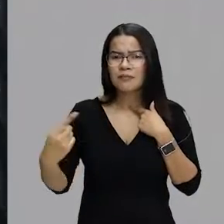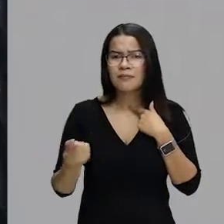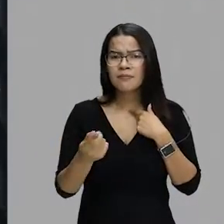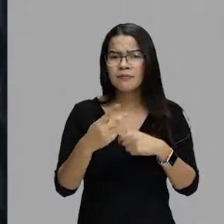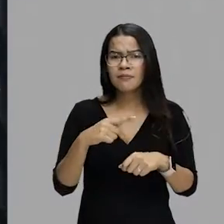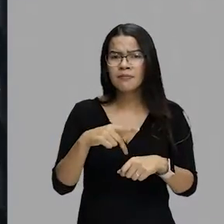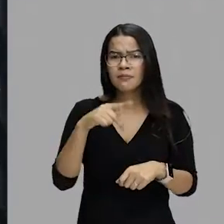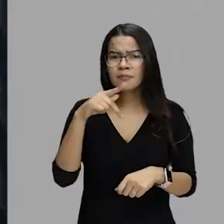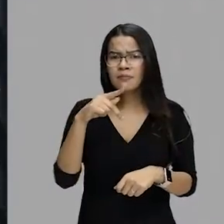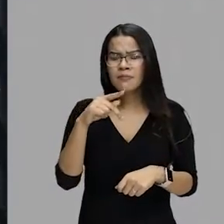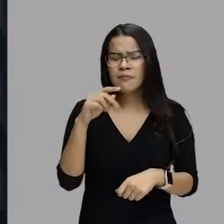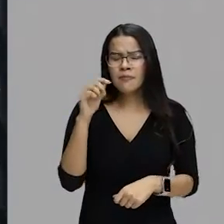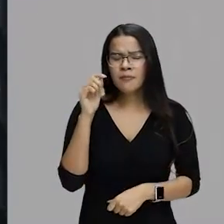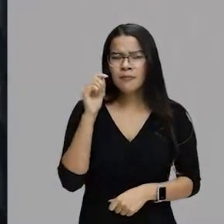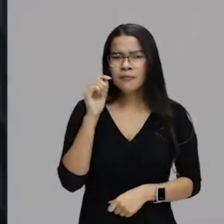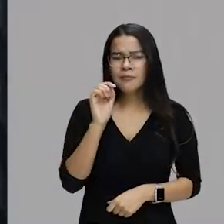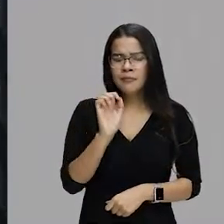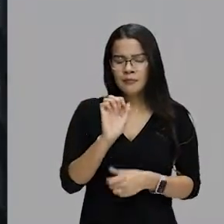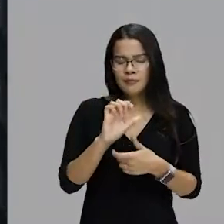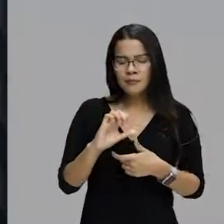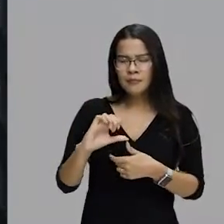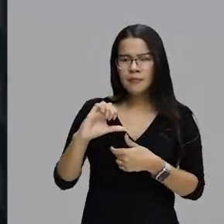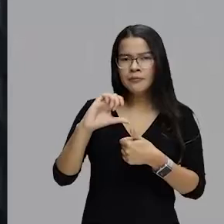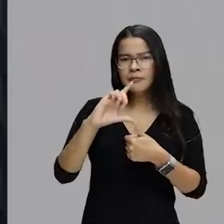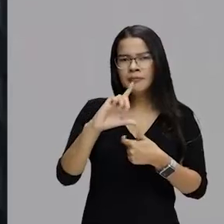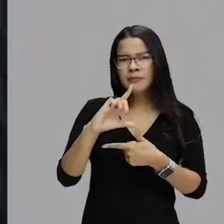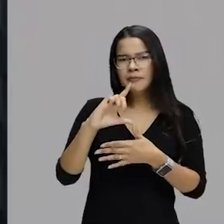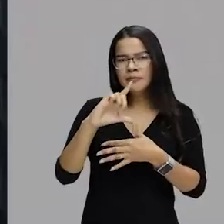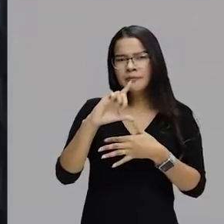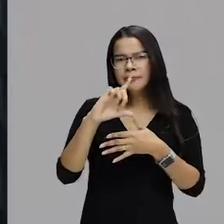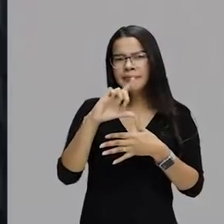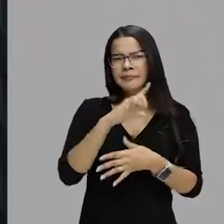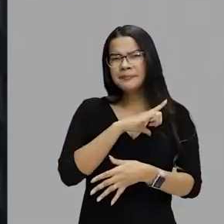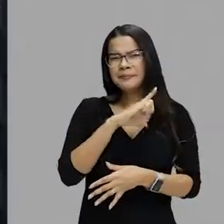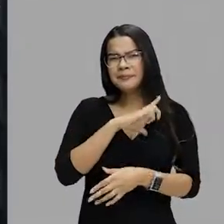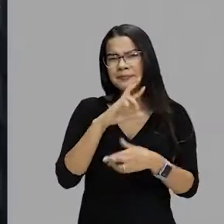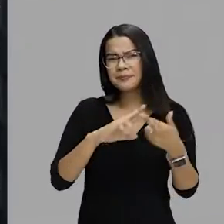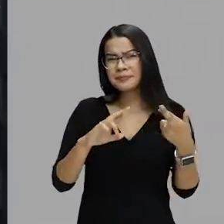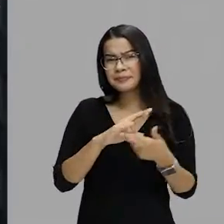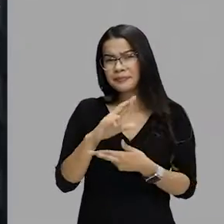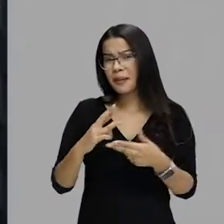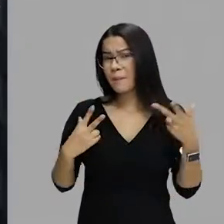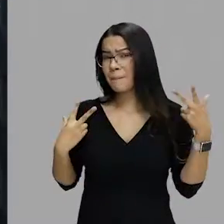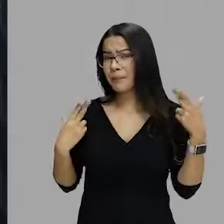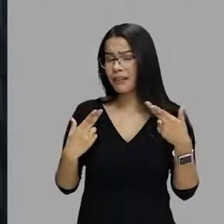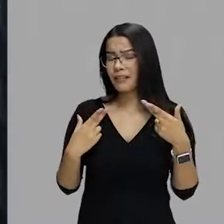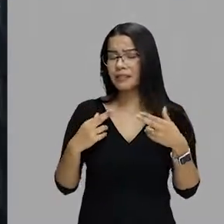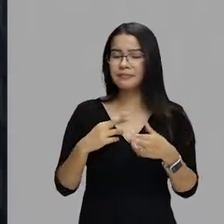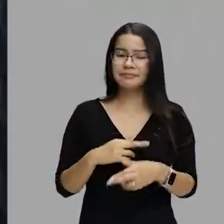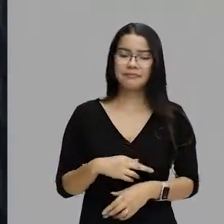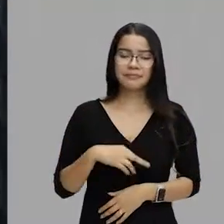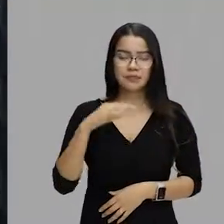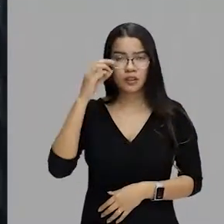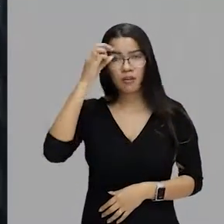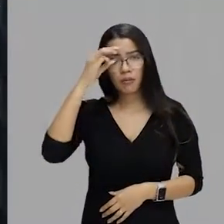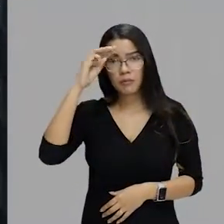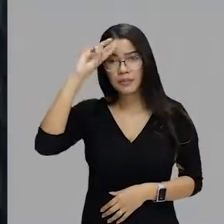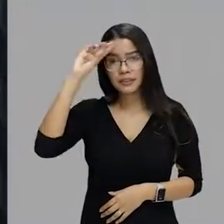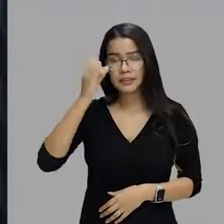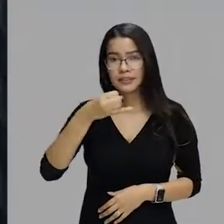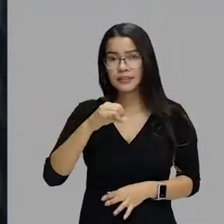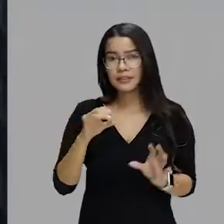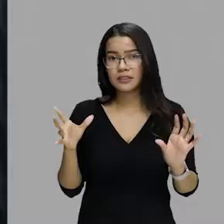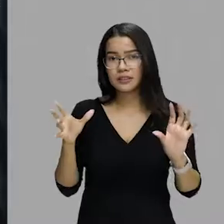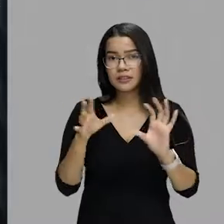Latina tivessem revoluções semelhantes à Revolução Cubana e se alinhasse à União